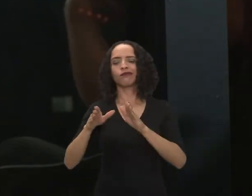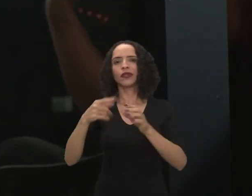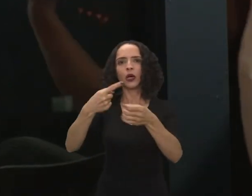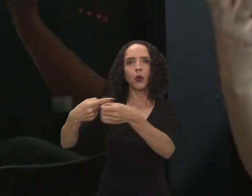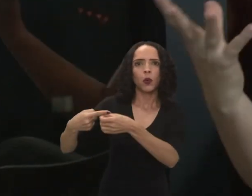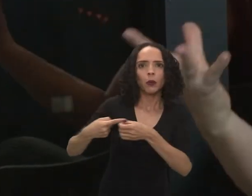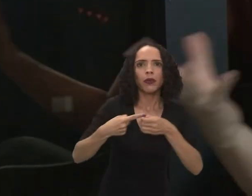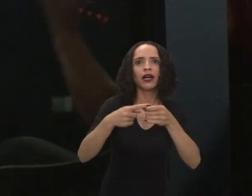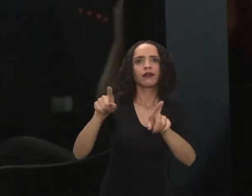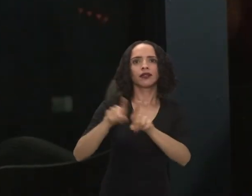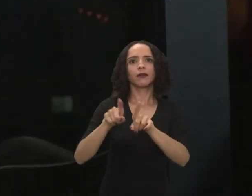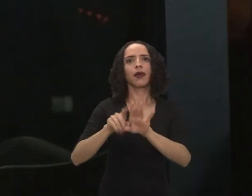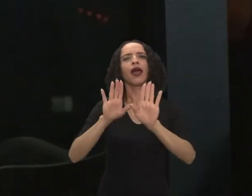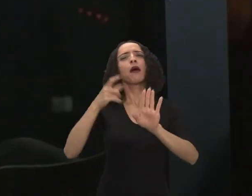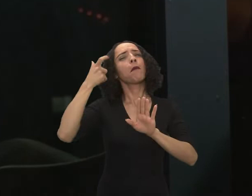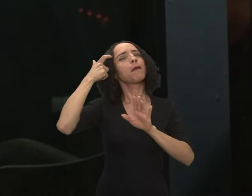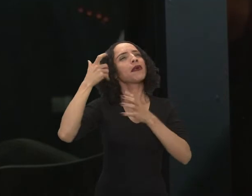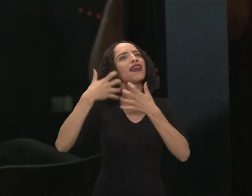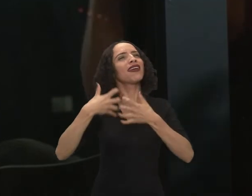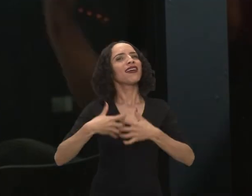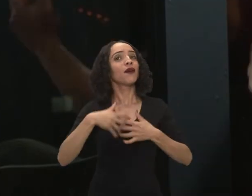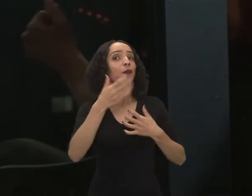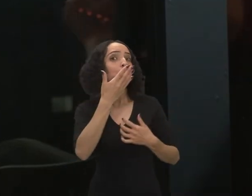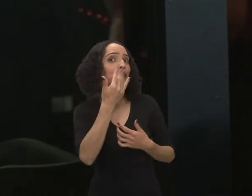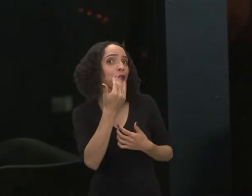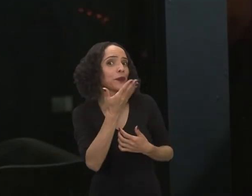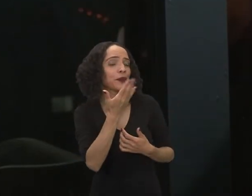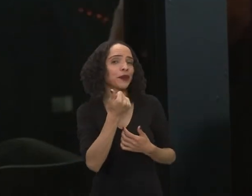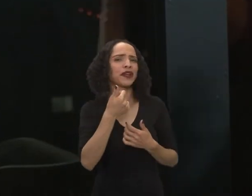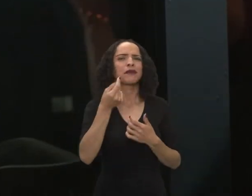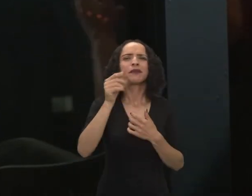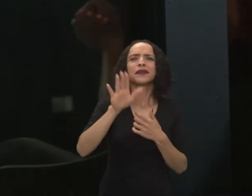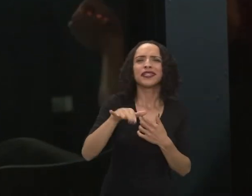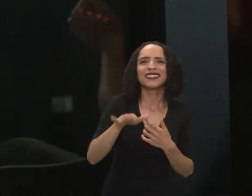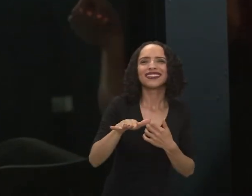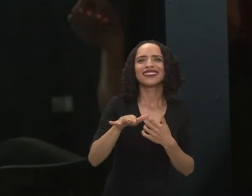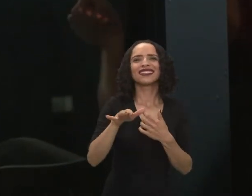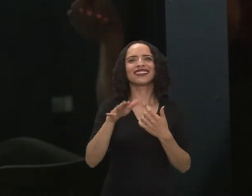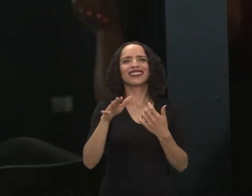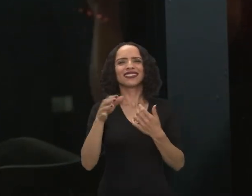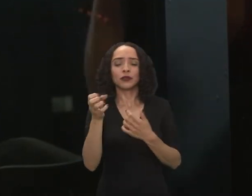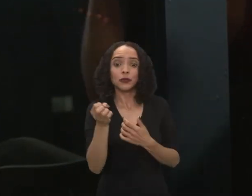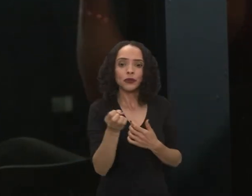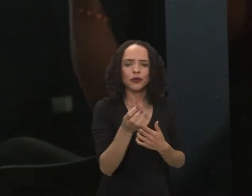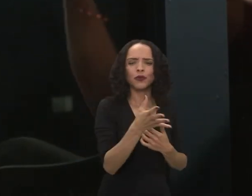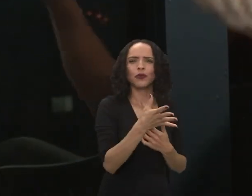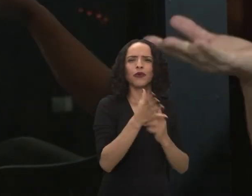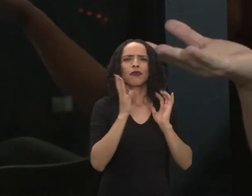Imagina a gente ter comida mais barata, comida mais fresca, comida mais limpa,